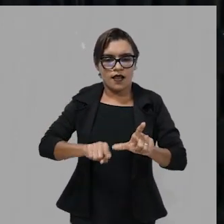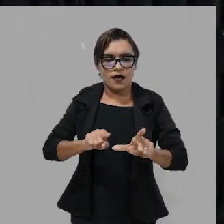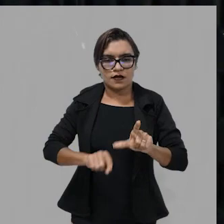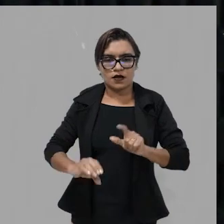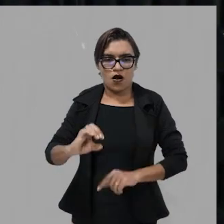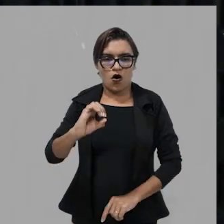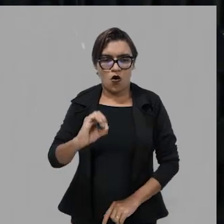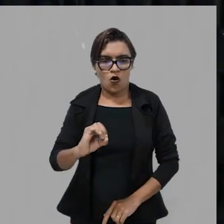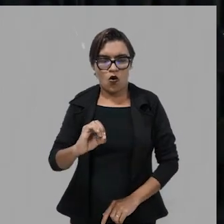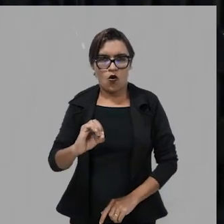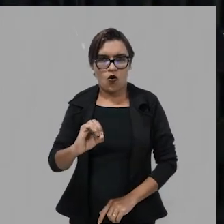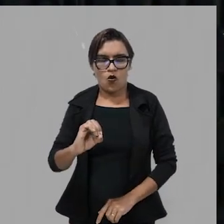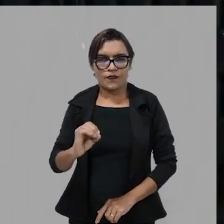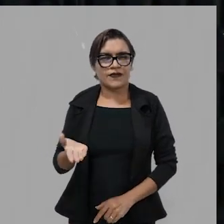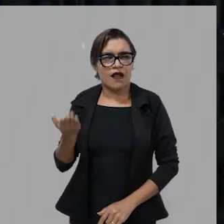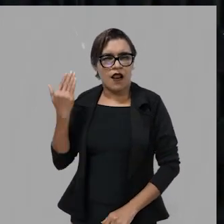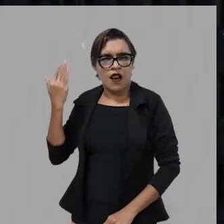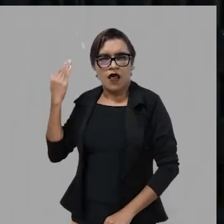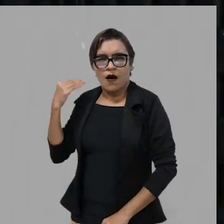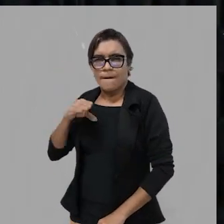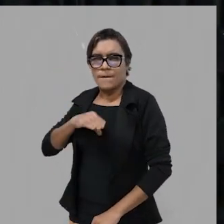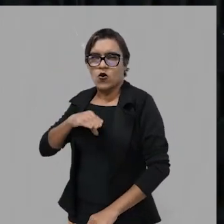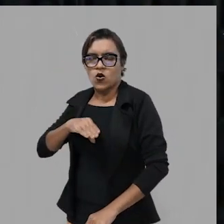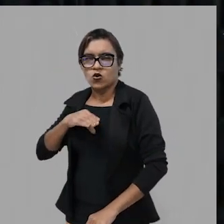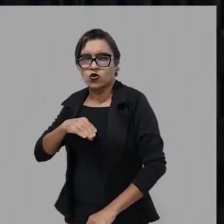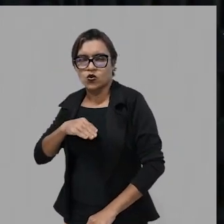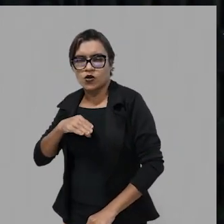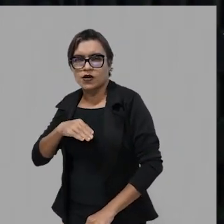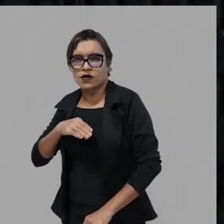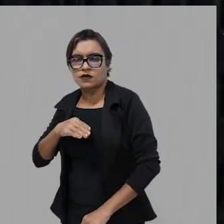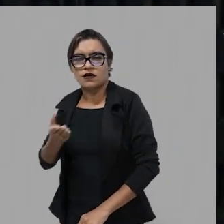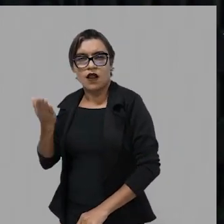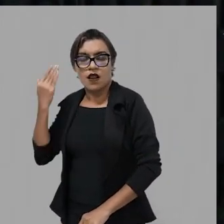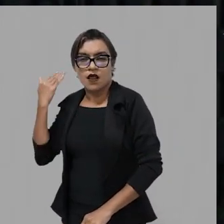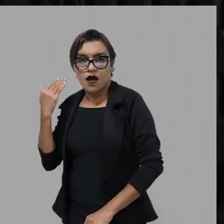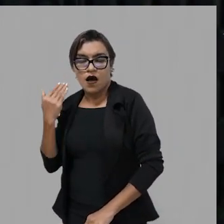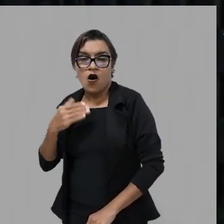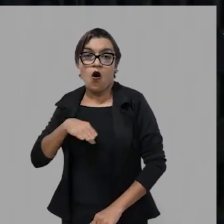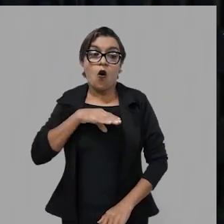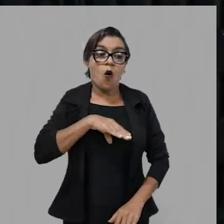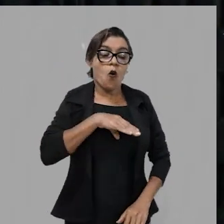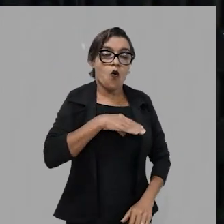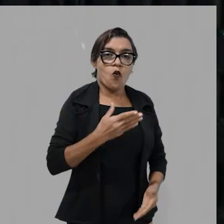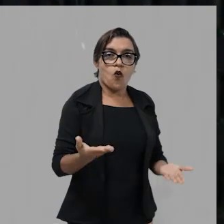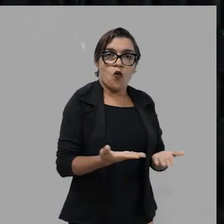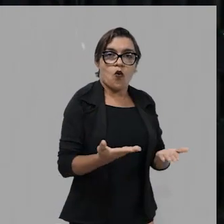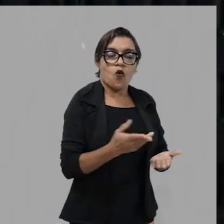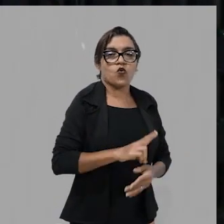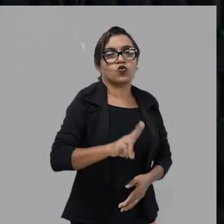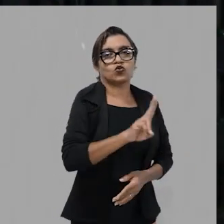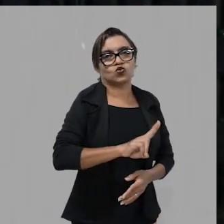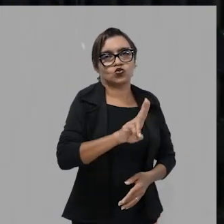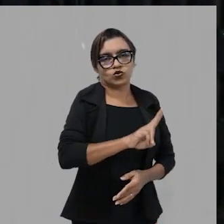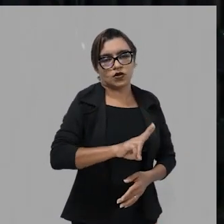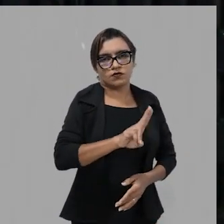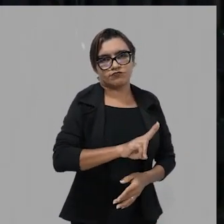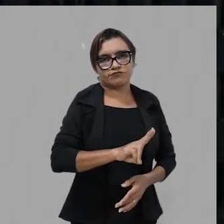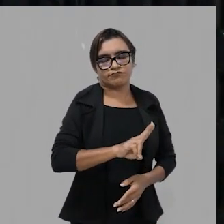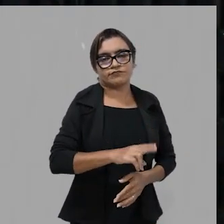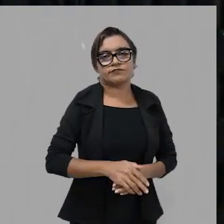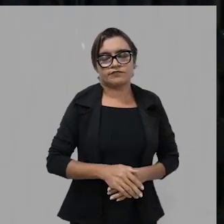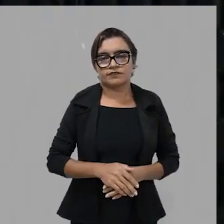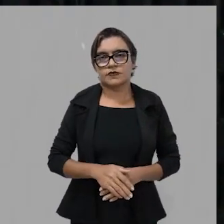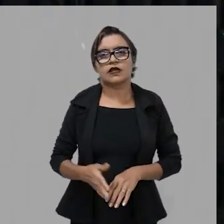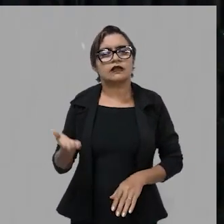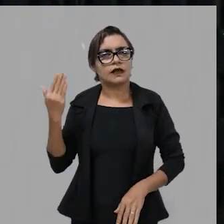tem do português arcaico para o português atual, assim como também tem algumas diferenças do português de Portugal para o português do Brasil,